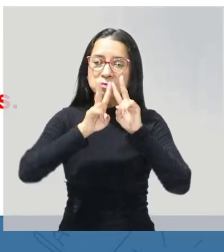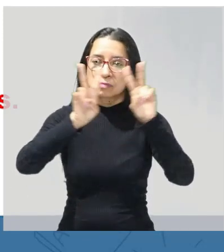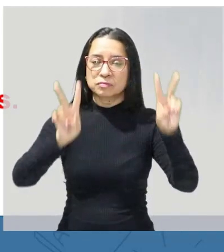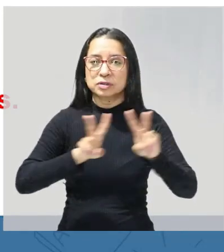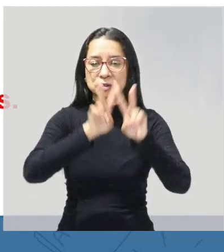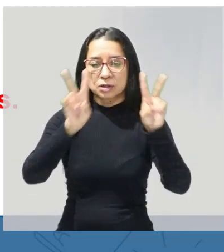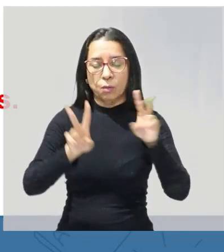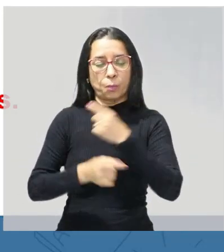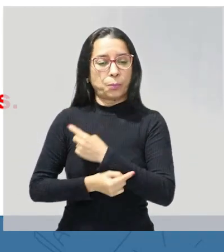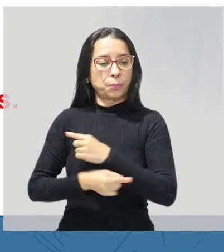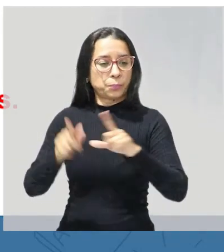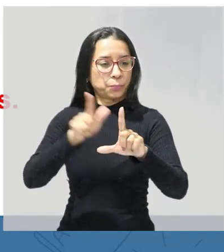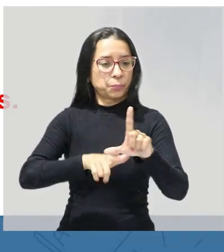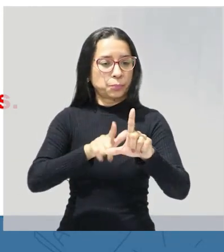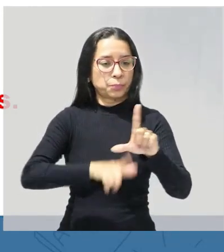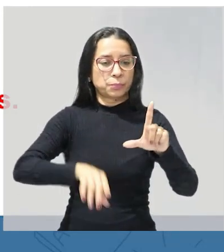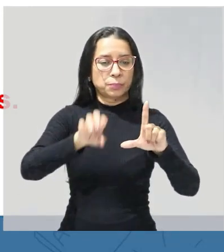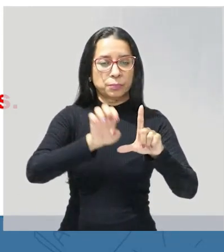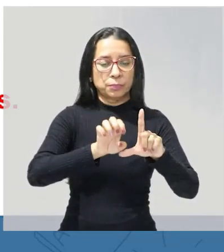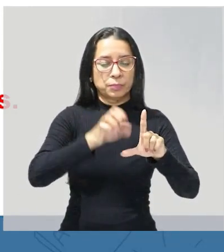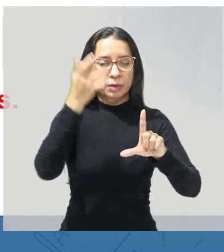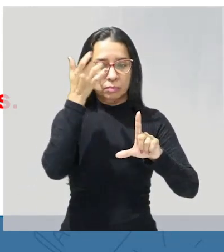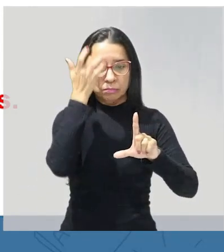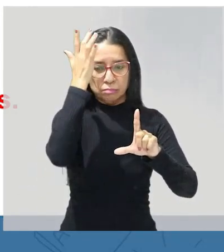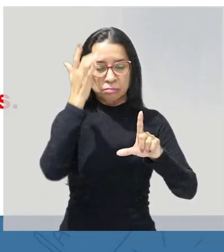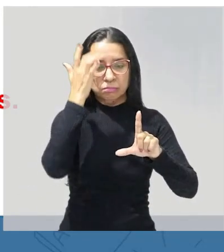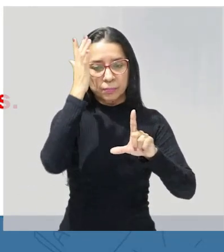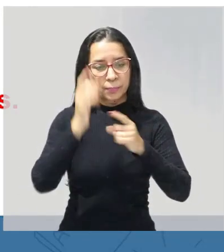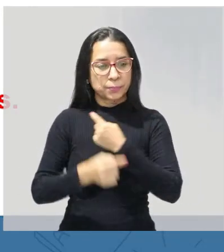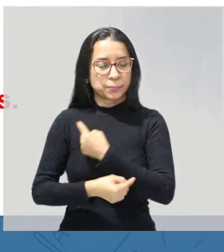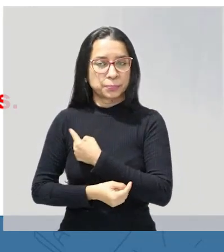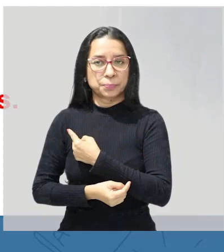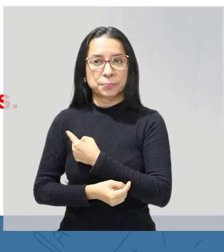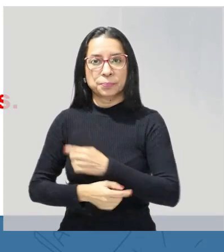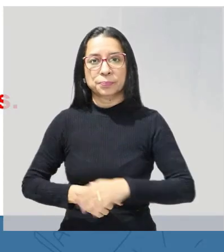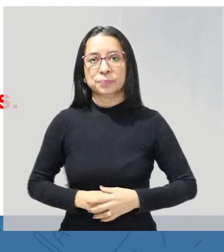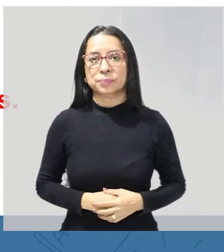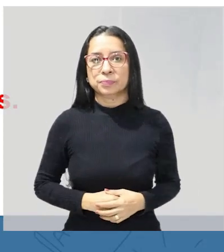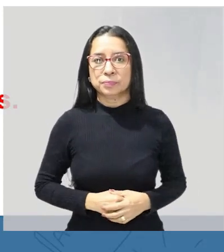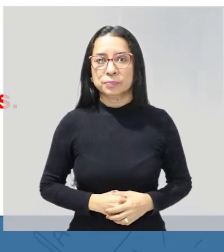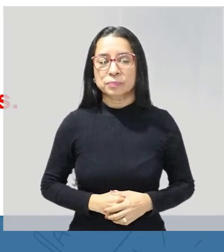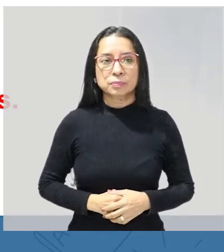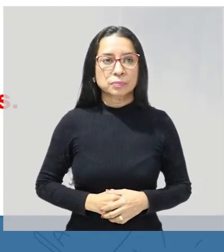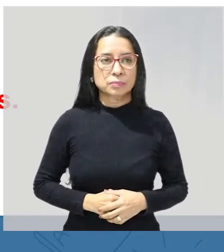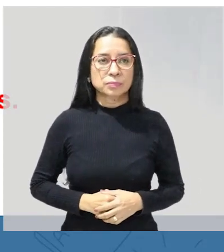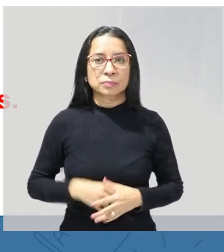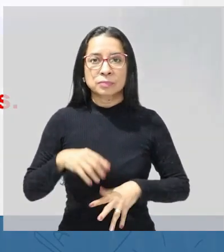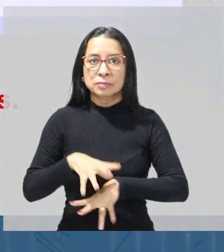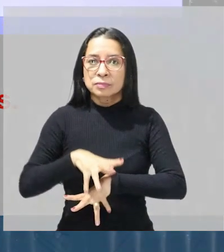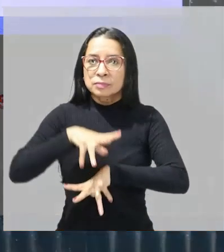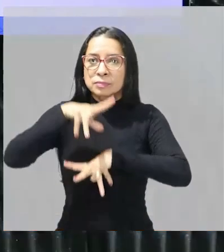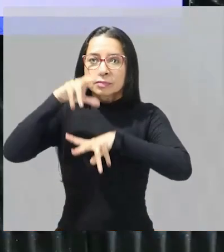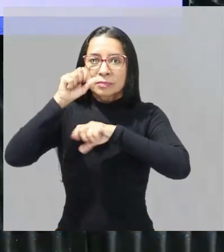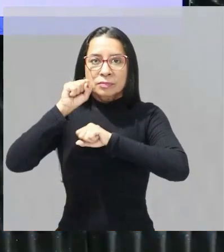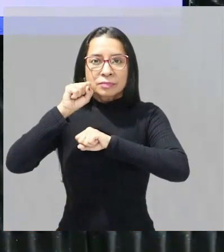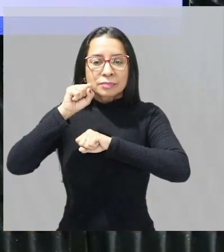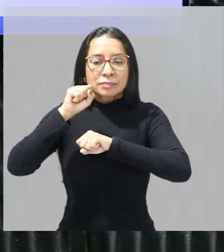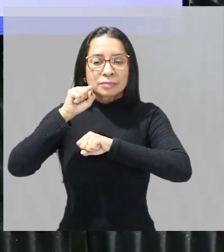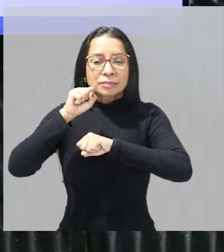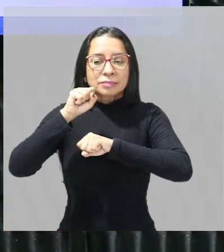aí, ó, letra E. Fácil, fácil, fácil. Show de bola? Respira,